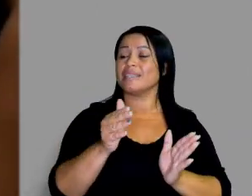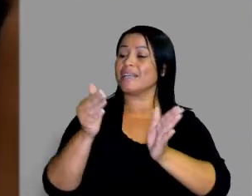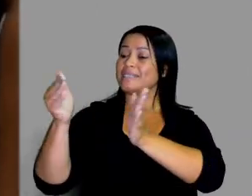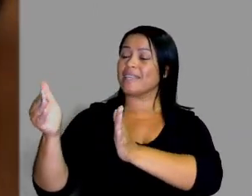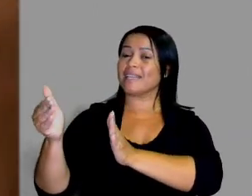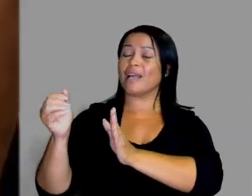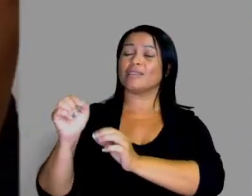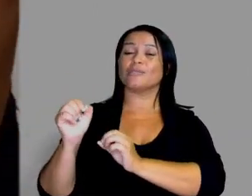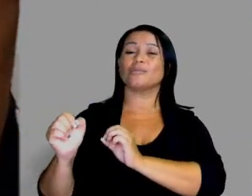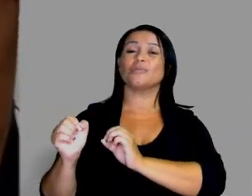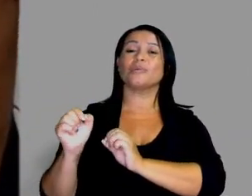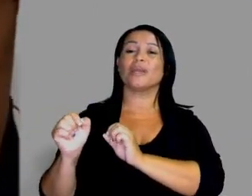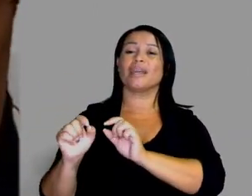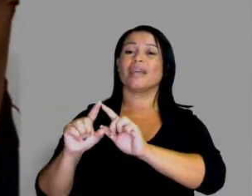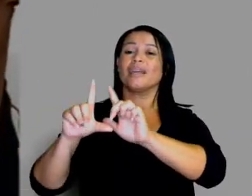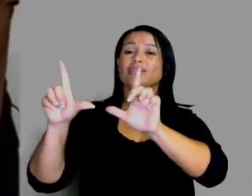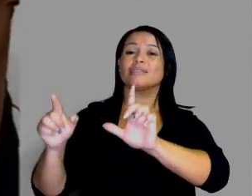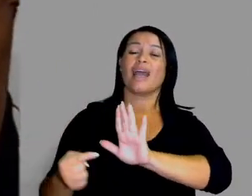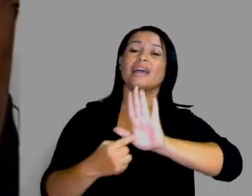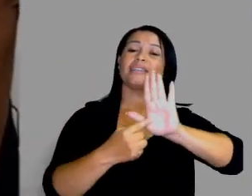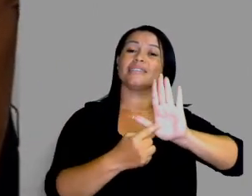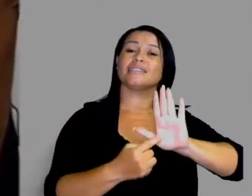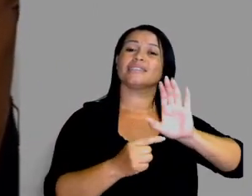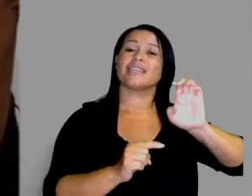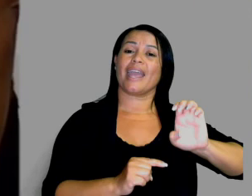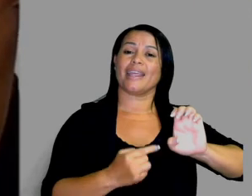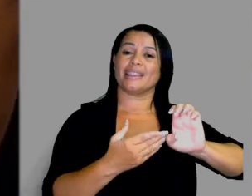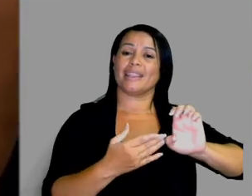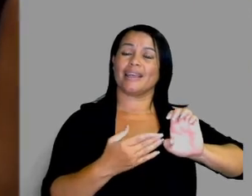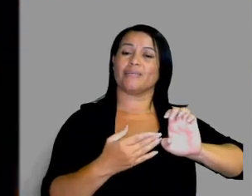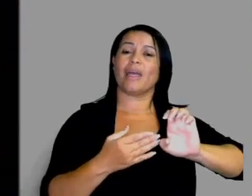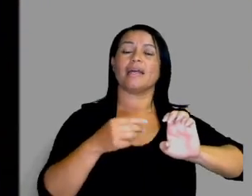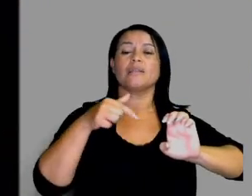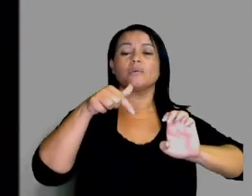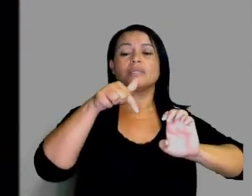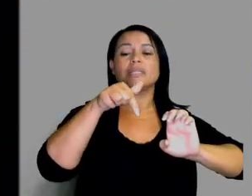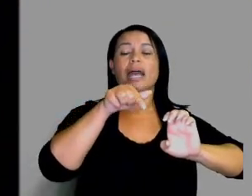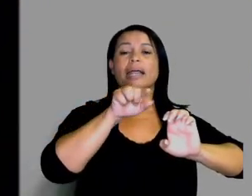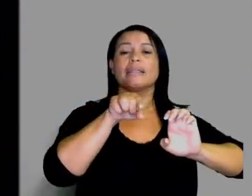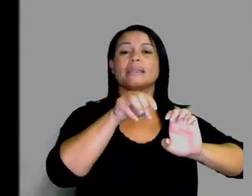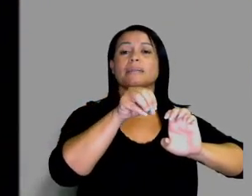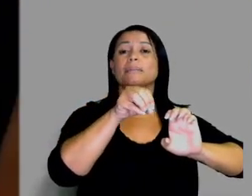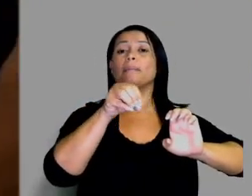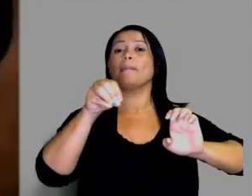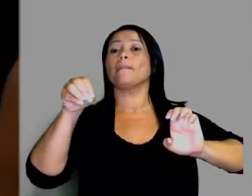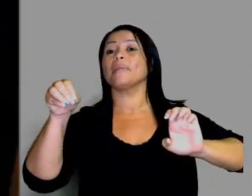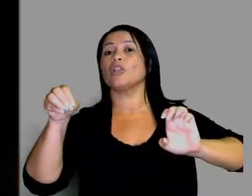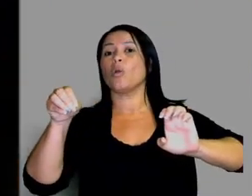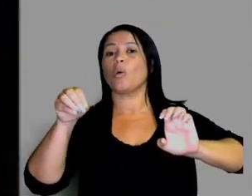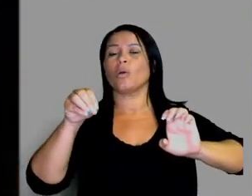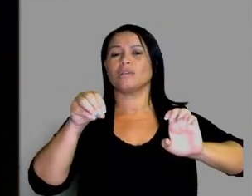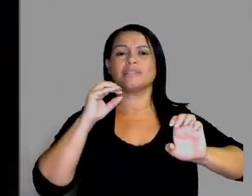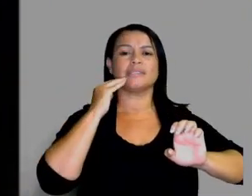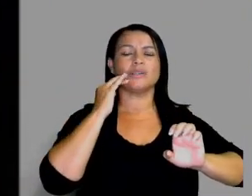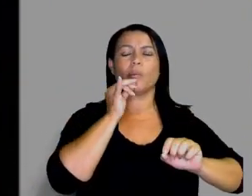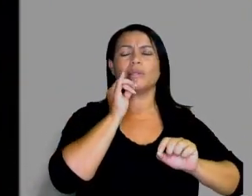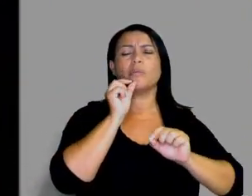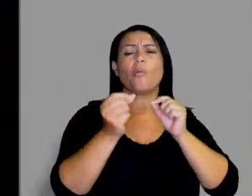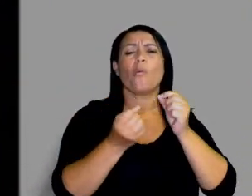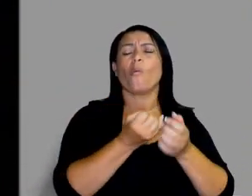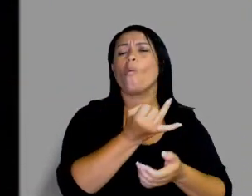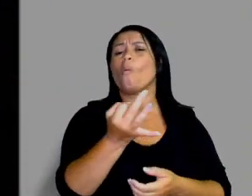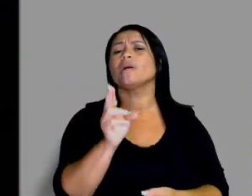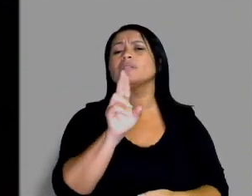do 4? 7 milhões, ok? Agora, quantas